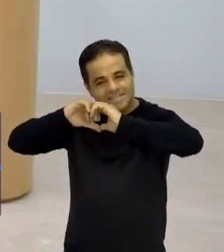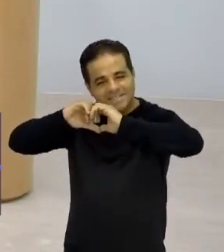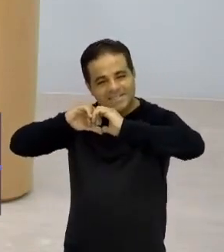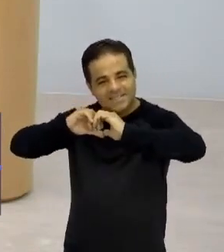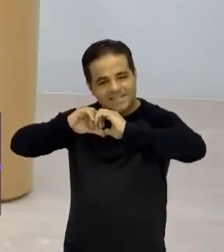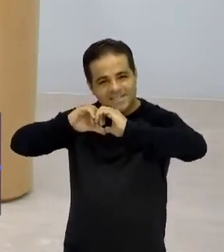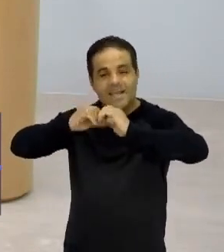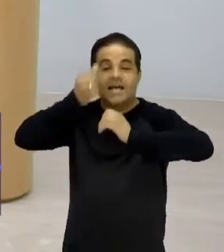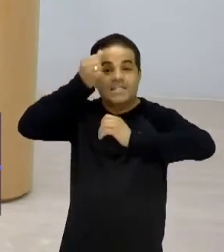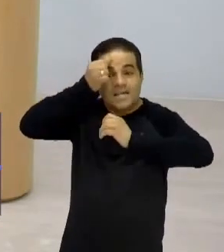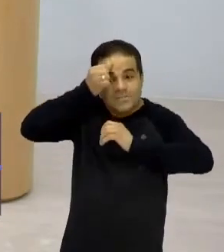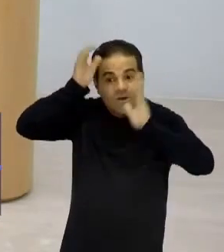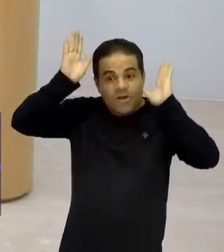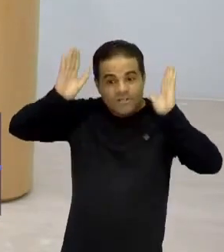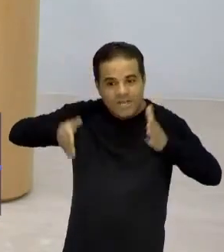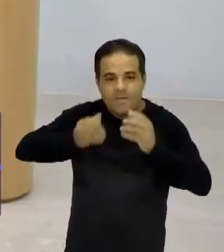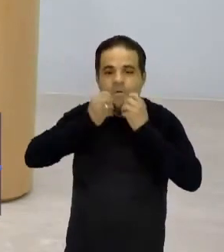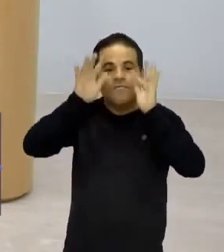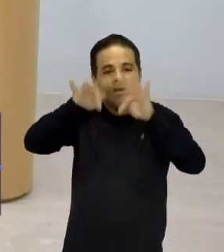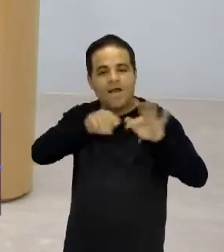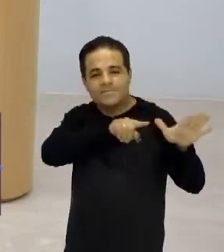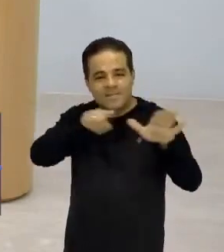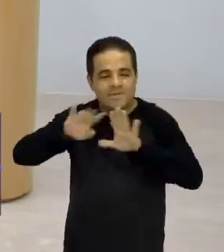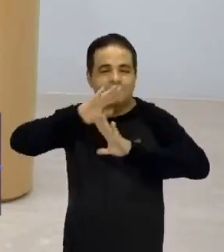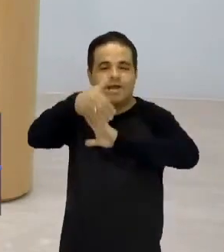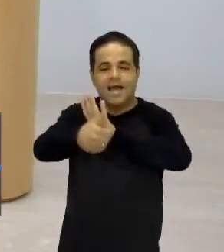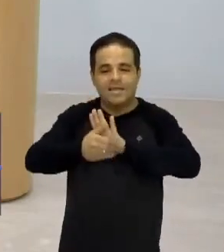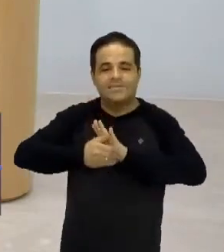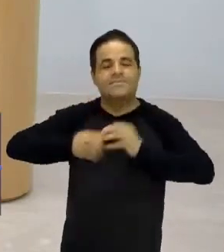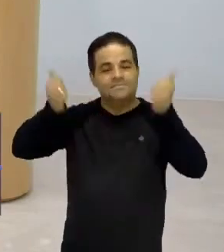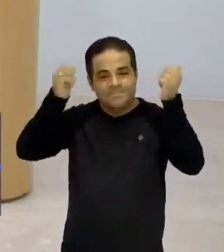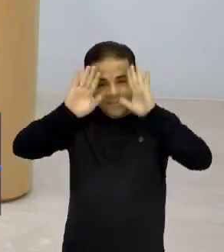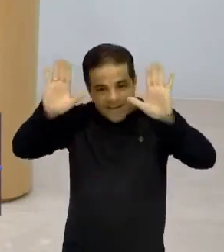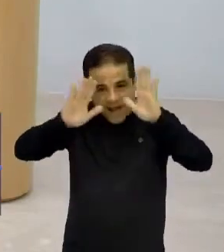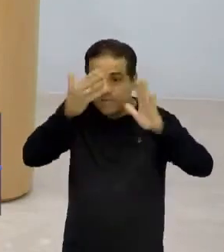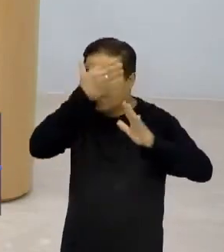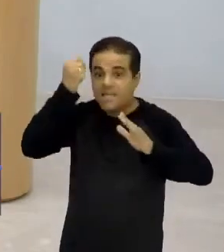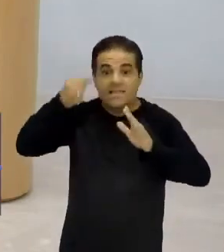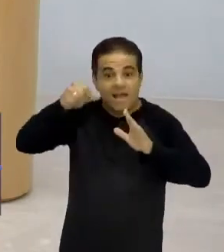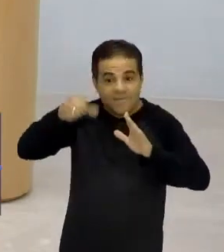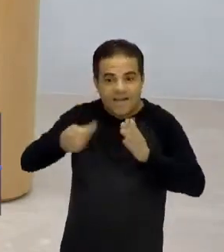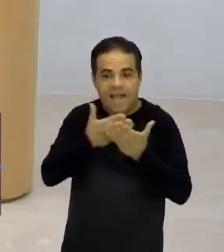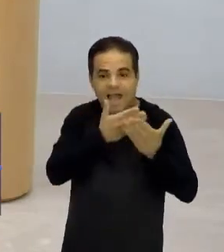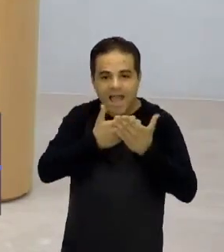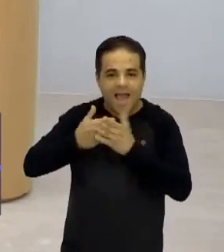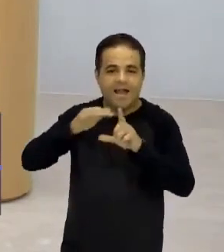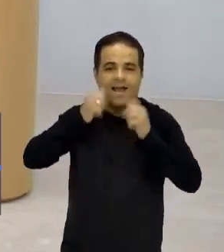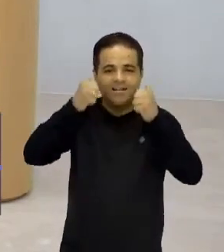Maria. Sextou, pessoal. Bom final de semana aí. A nossa aula. Valeu pela participação. Tchau, tchau.